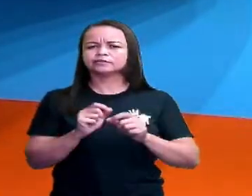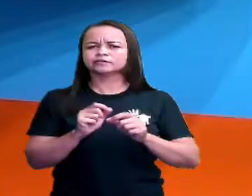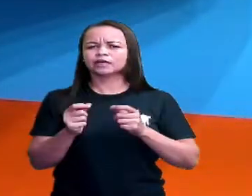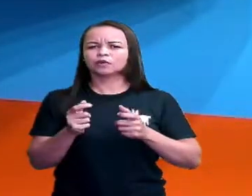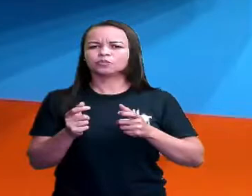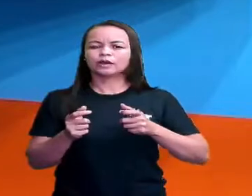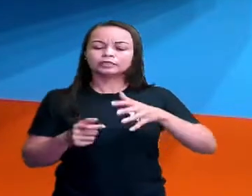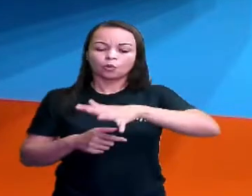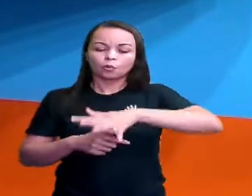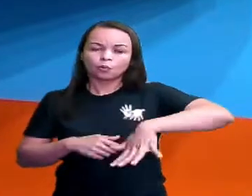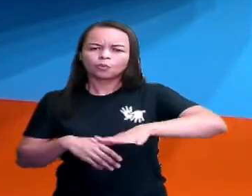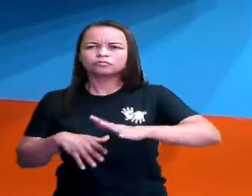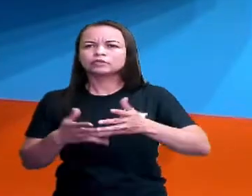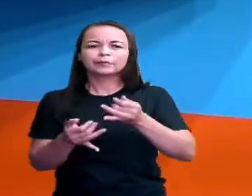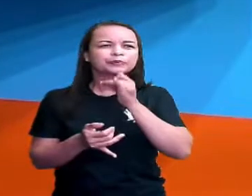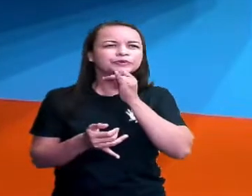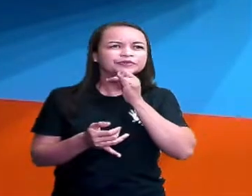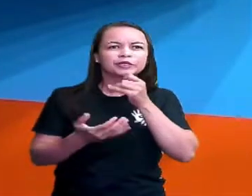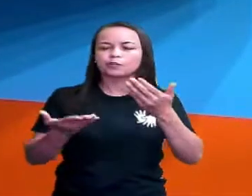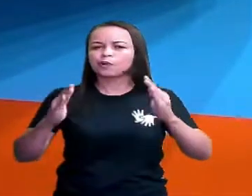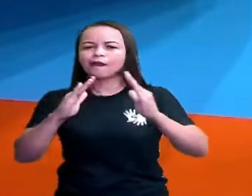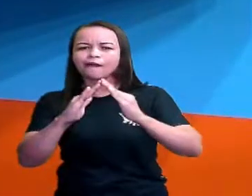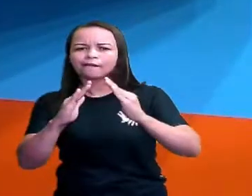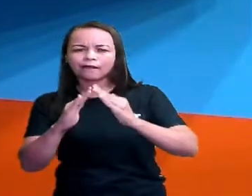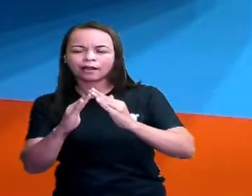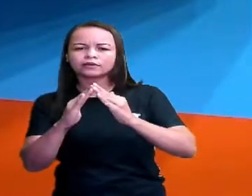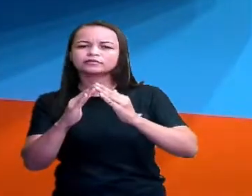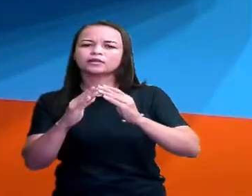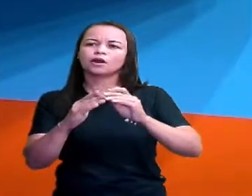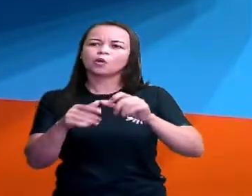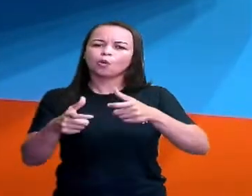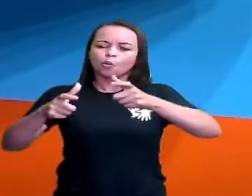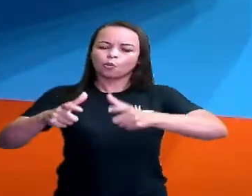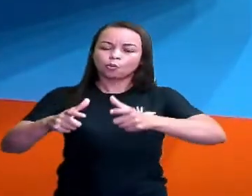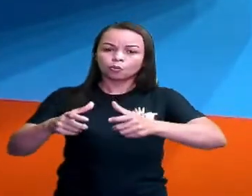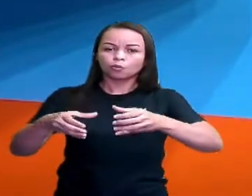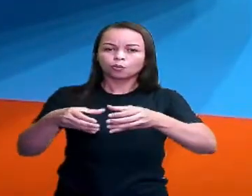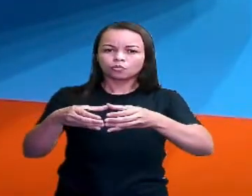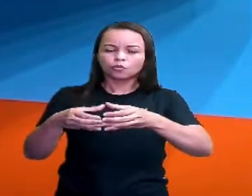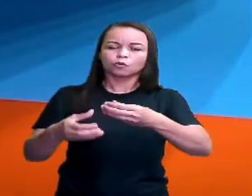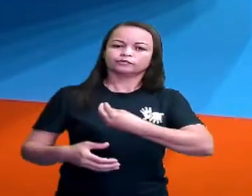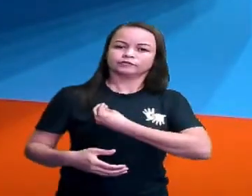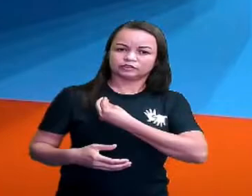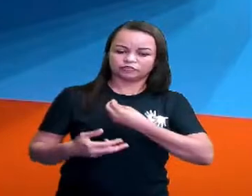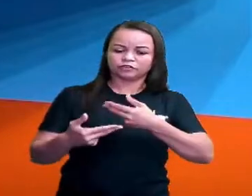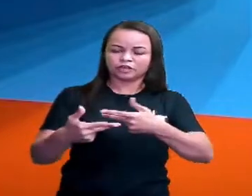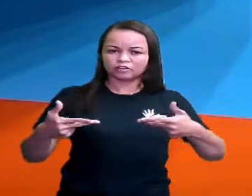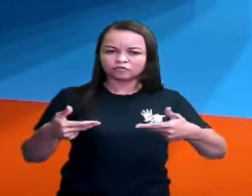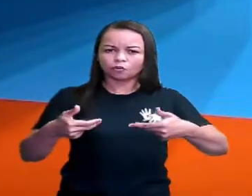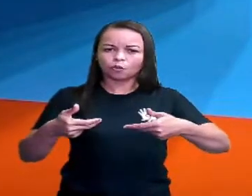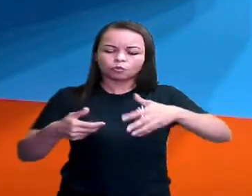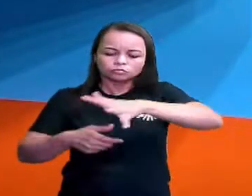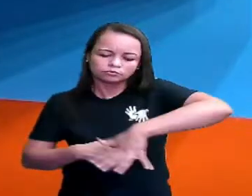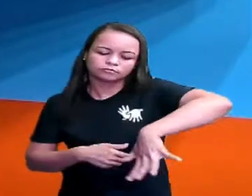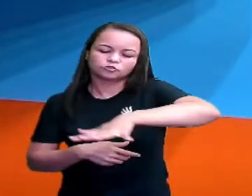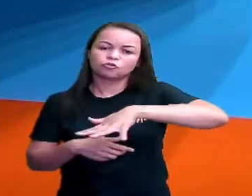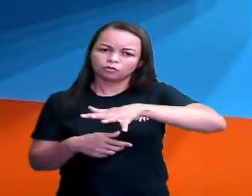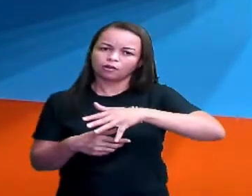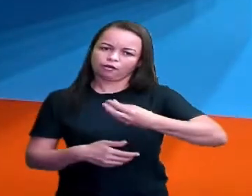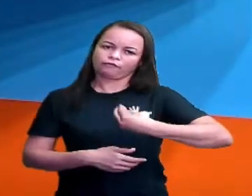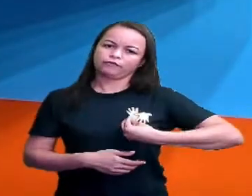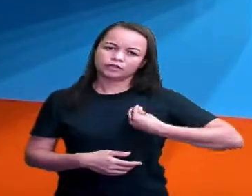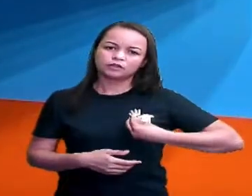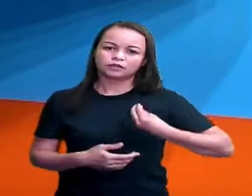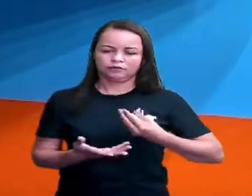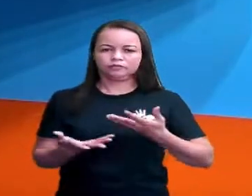o lar, a casa em que aquele determinado ser vivo habita, tá certo? O ambiente em que ele vive, que